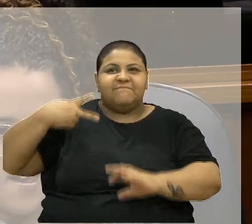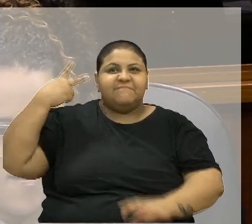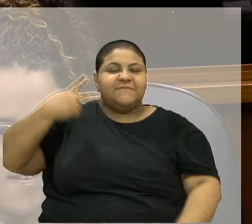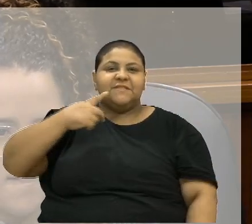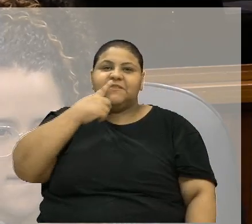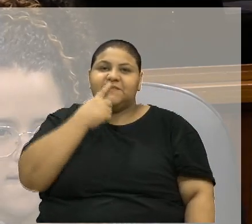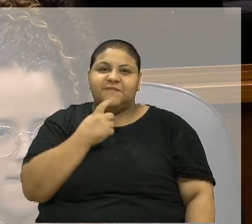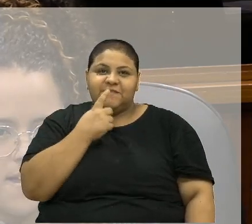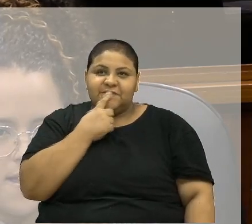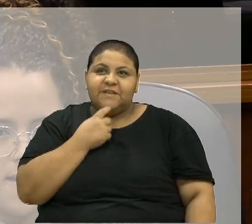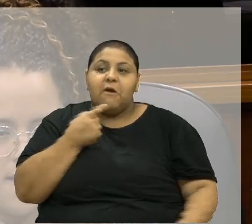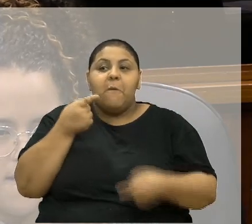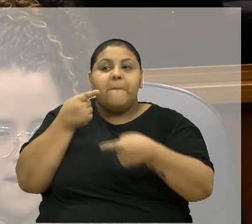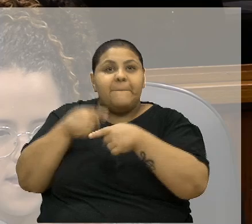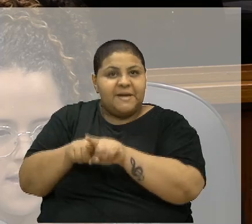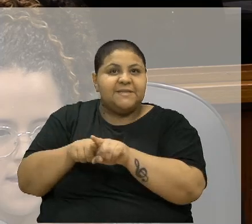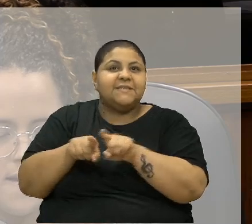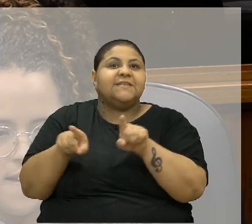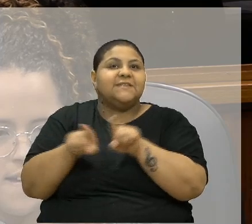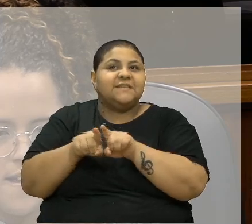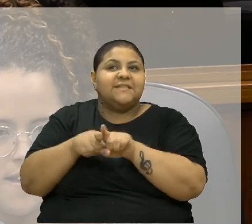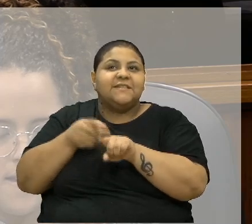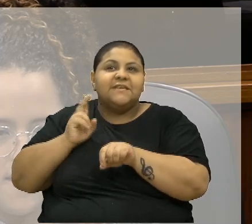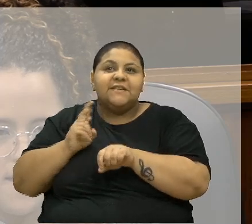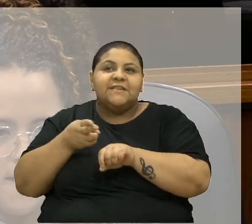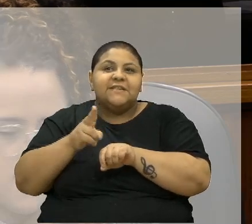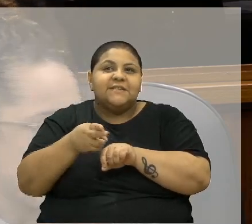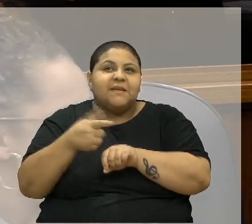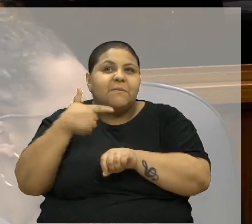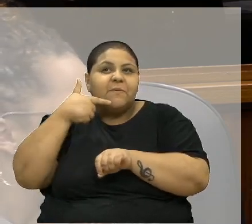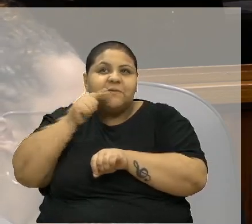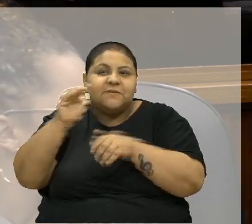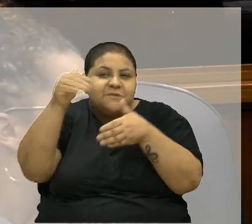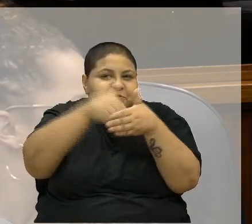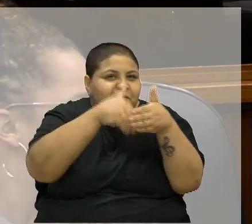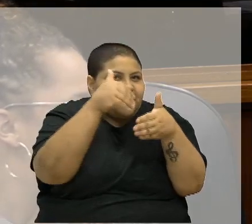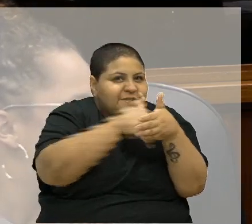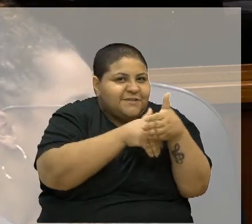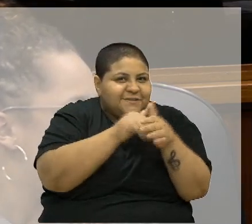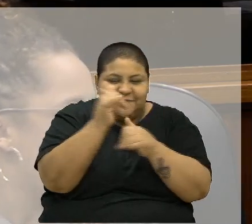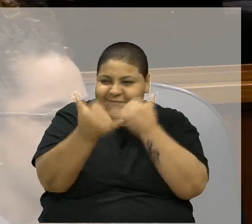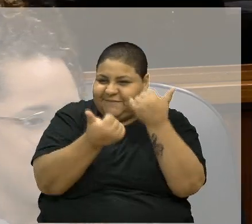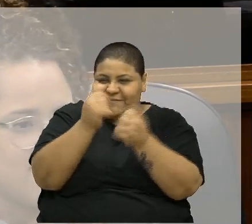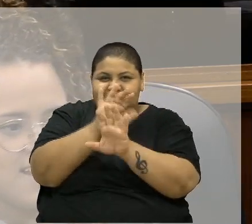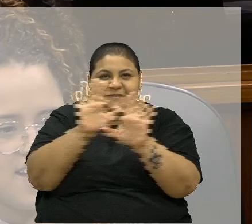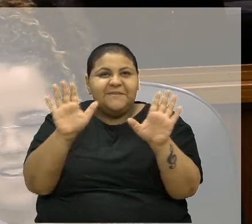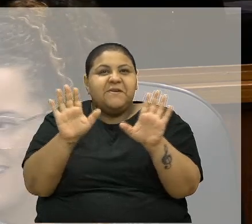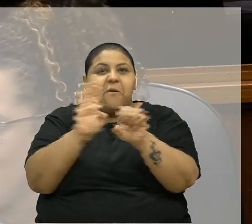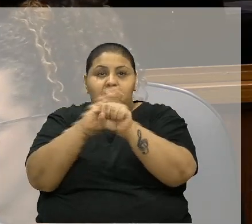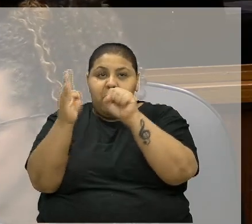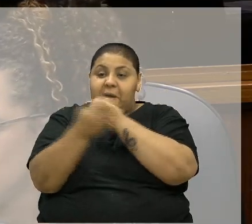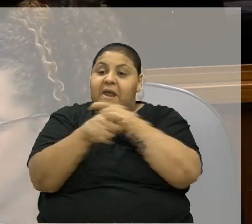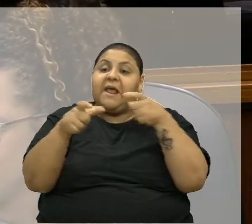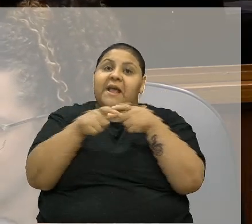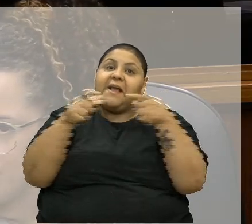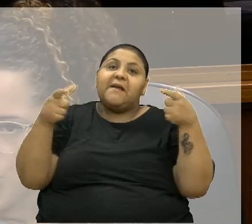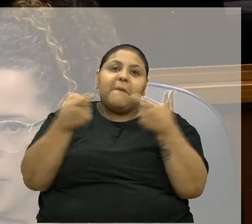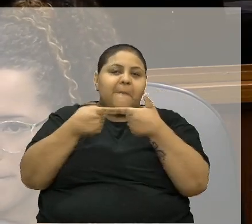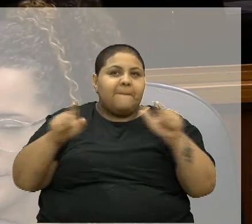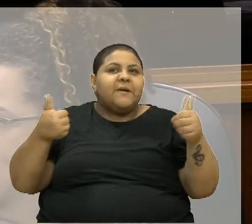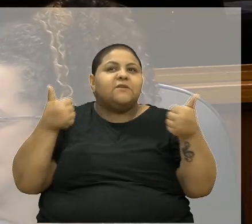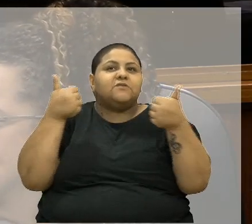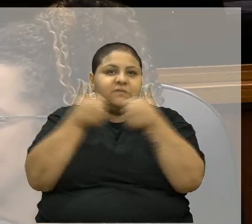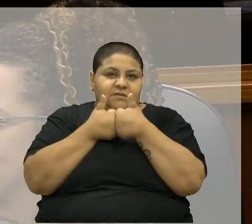Rose, parceira, também está sempre fisgando uns votinhos lá do Planalto, não estou brincando, né? O Planalto é grande, mas vamos junto